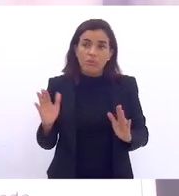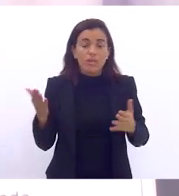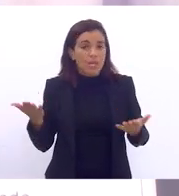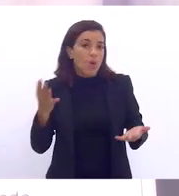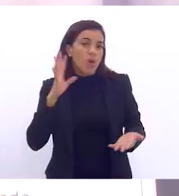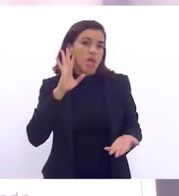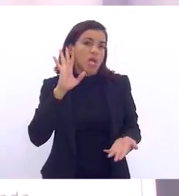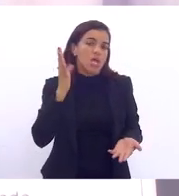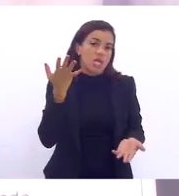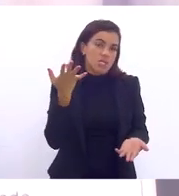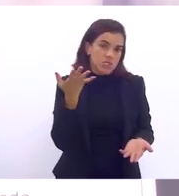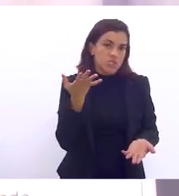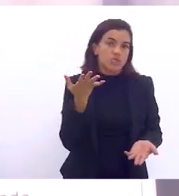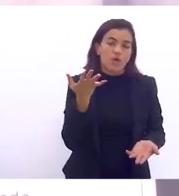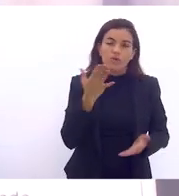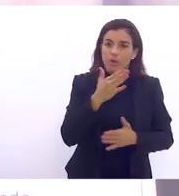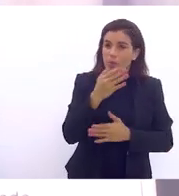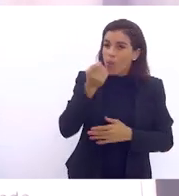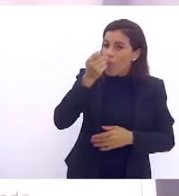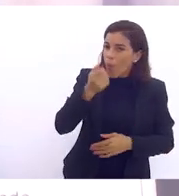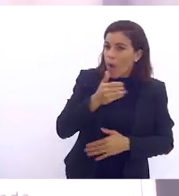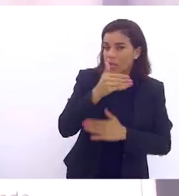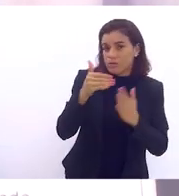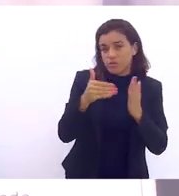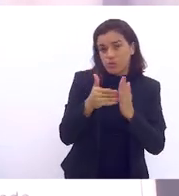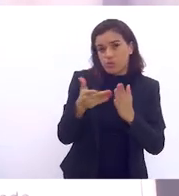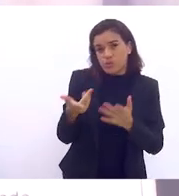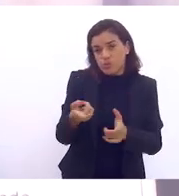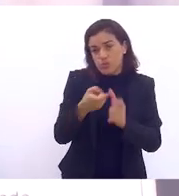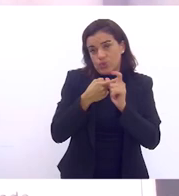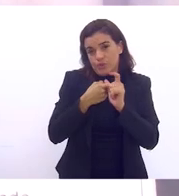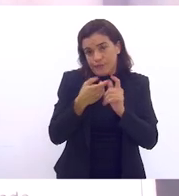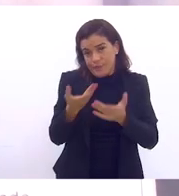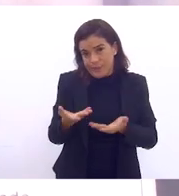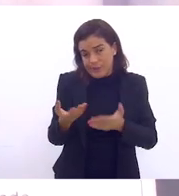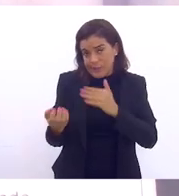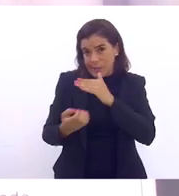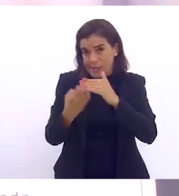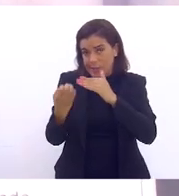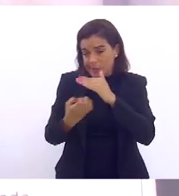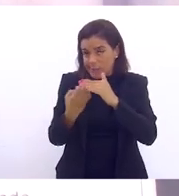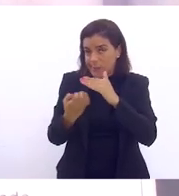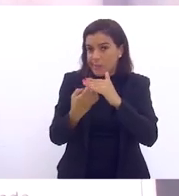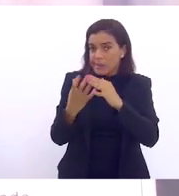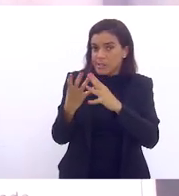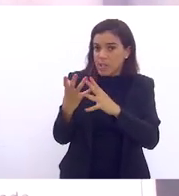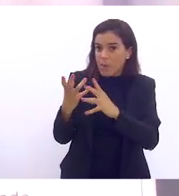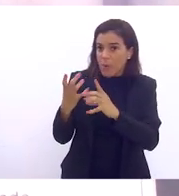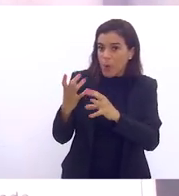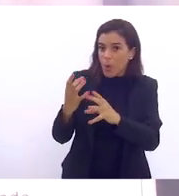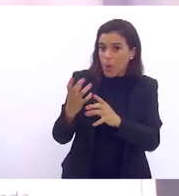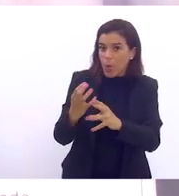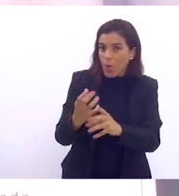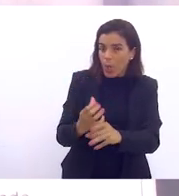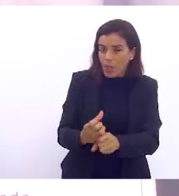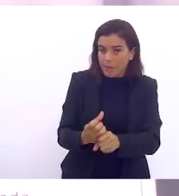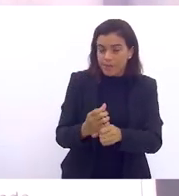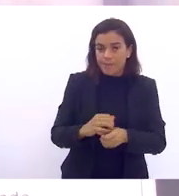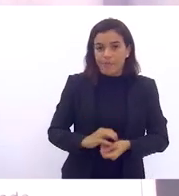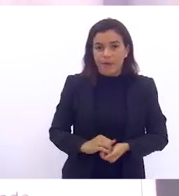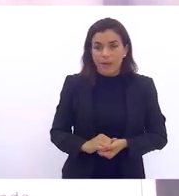resolve uma boa parte dessa inadimplência que hoje a empresa vem eh fazendo